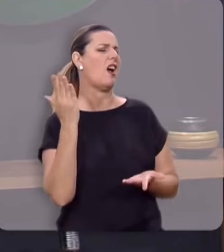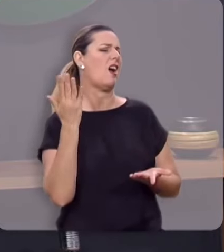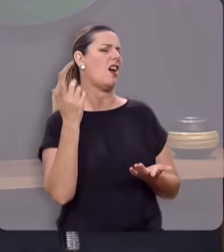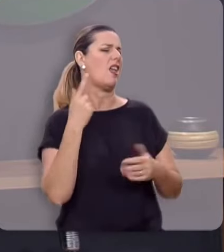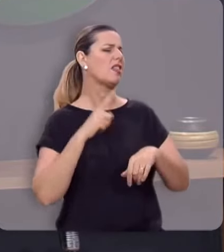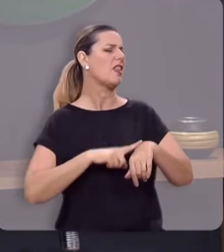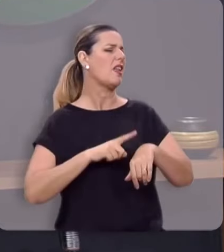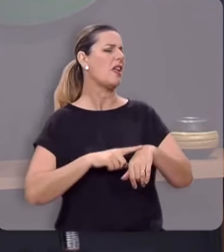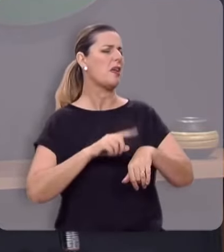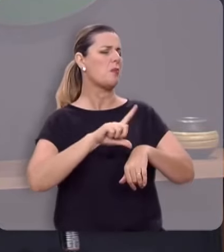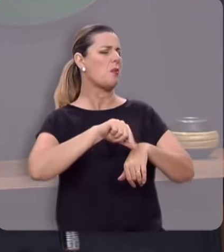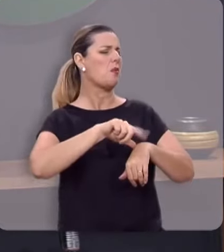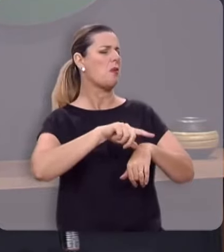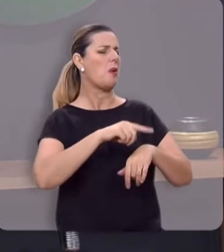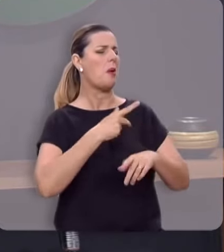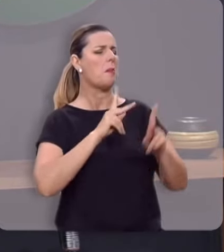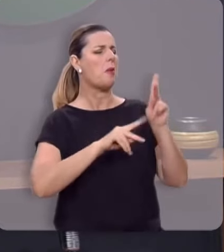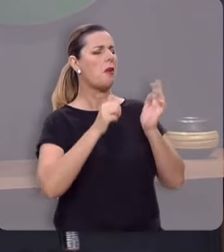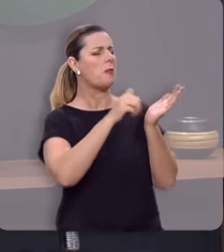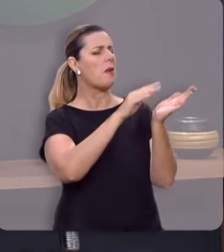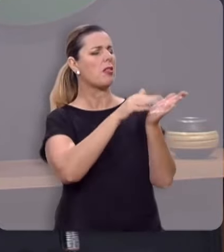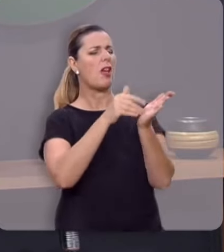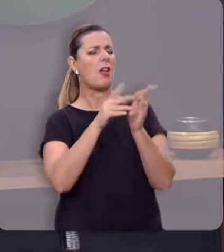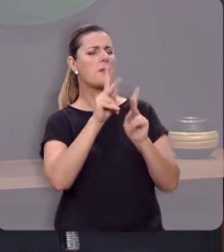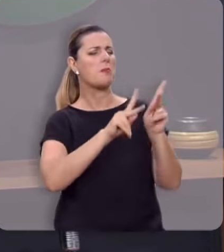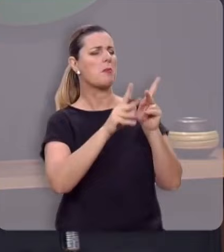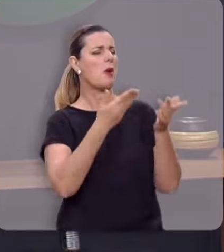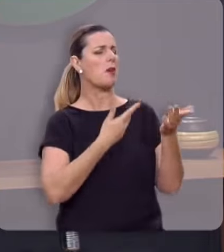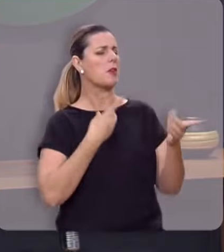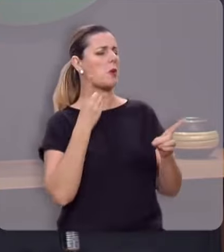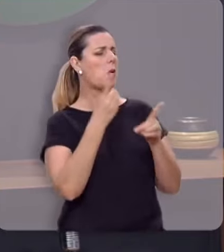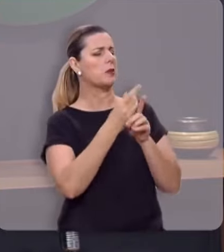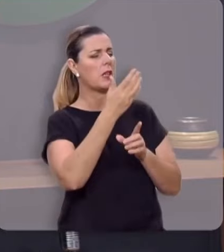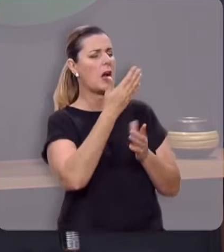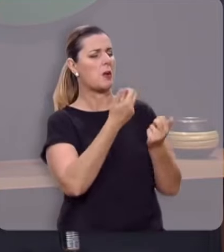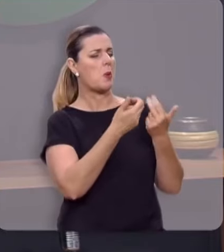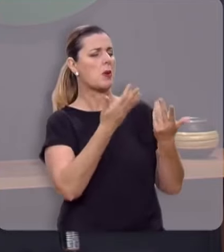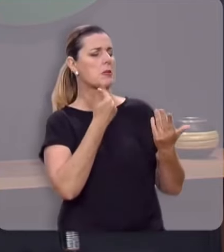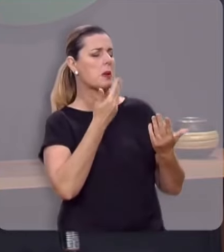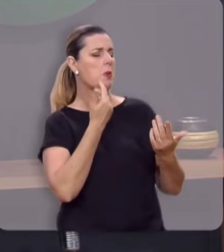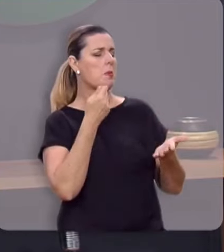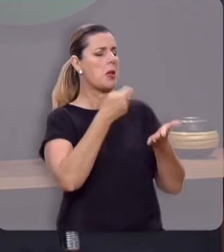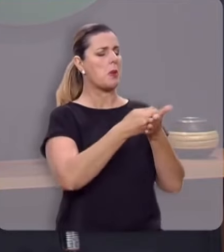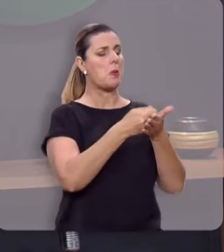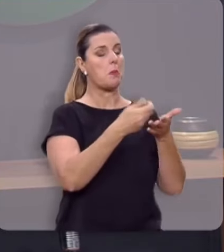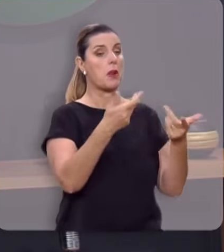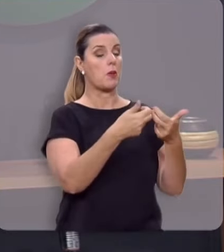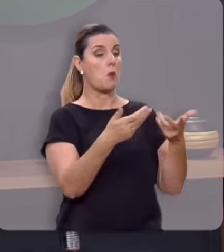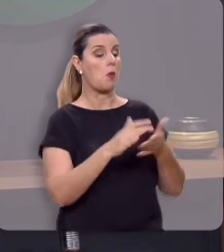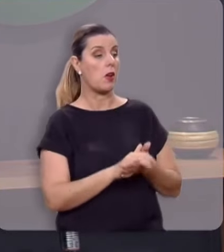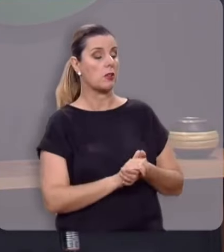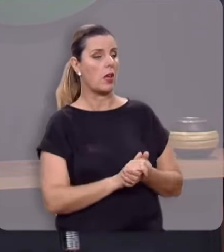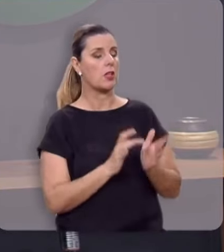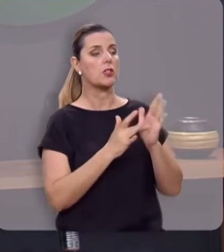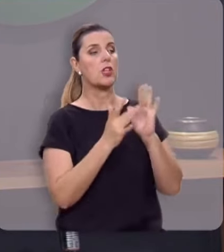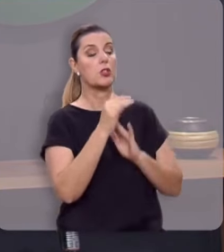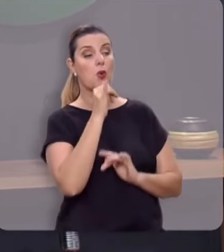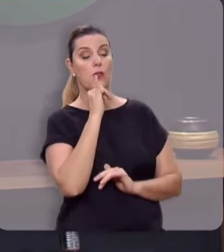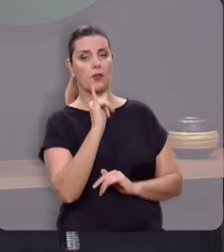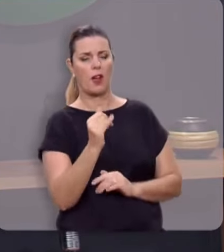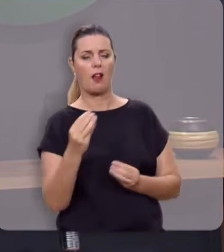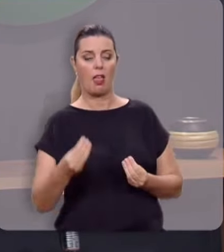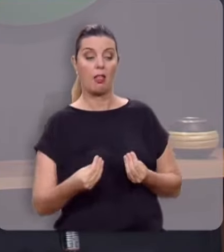manda esse povo embora, para que eles encontrem alguma coisa para comer, para comprar." E Jesus disse a eles